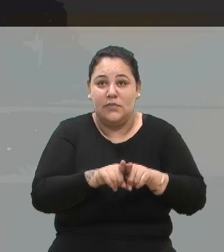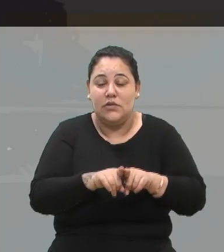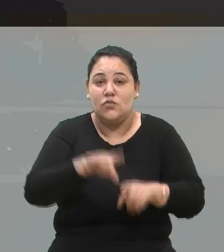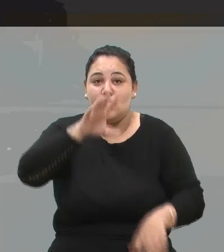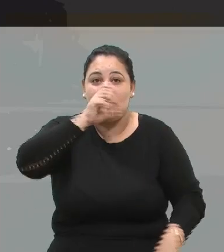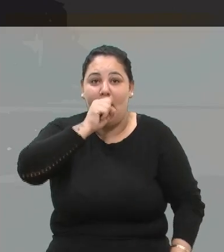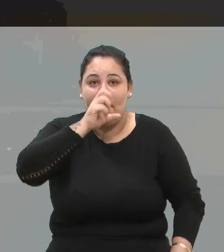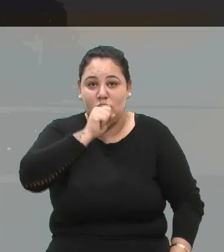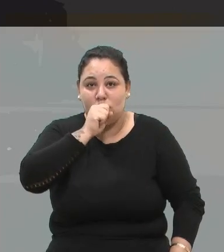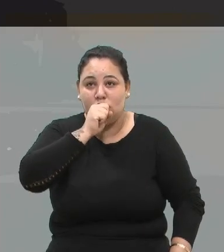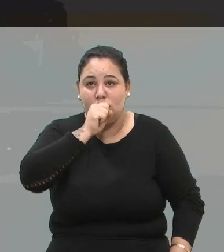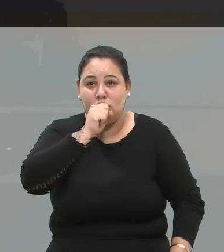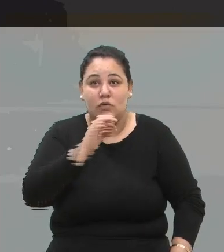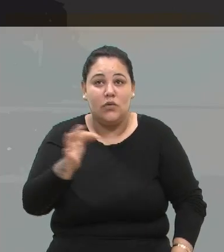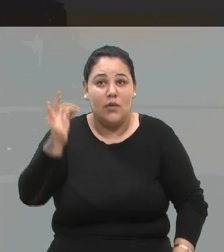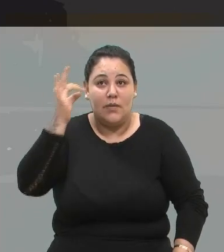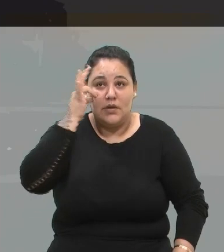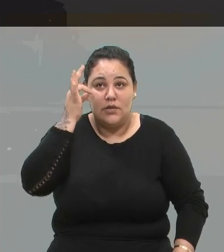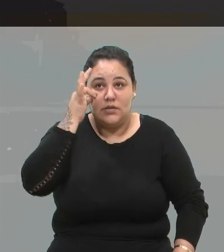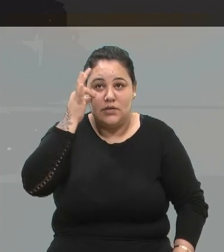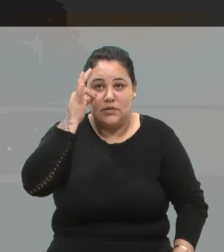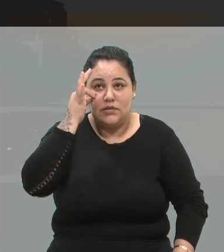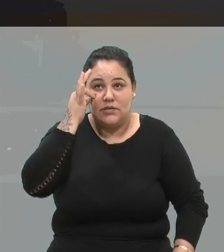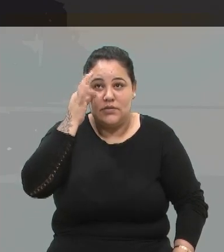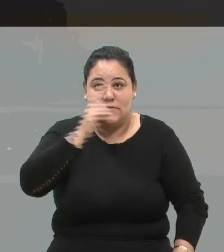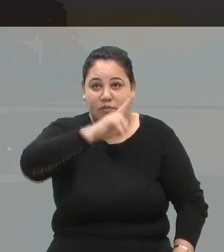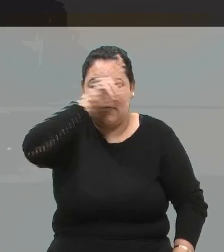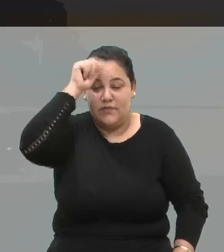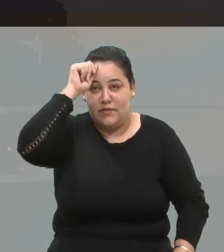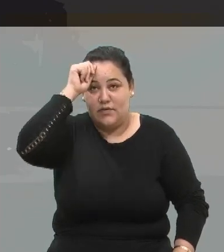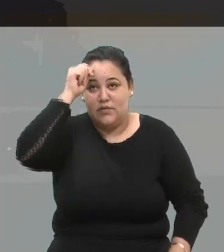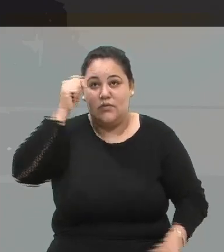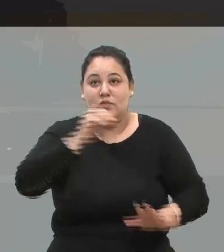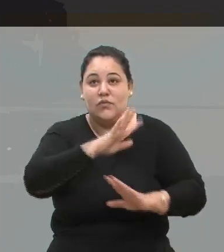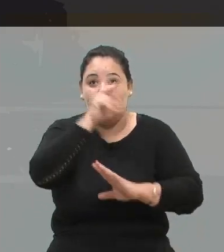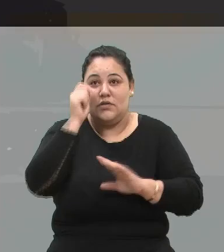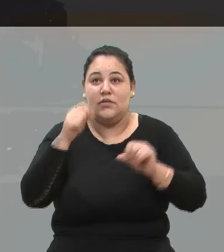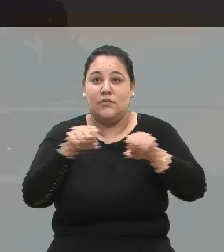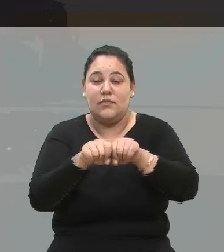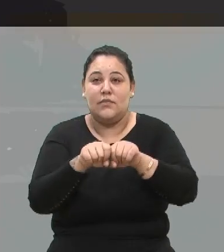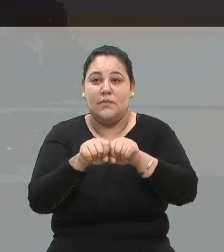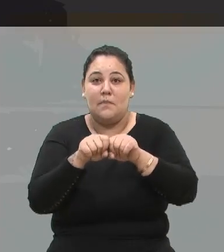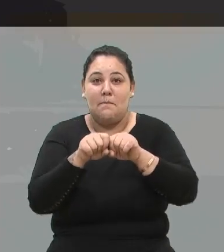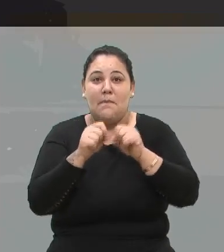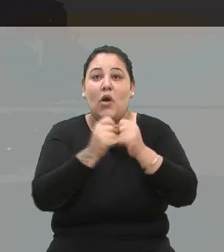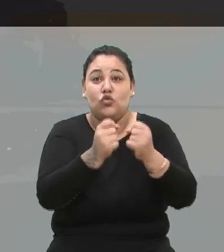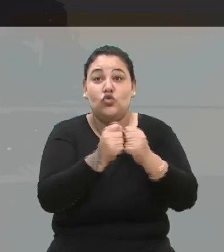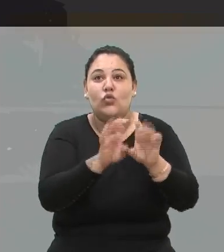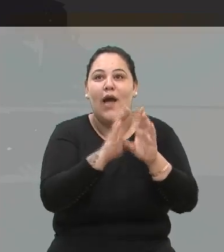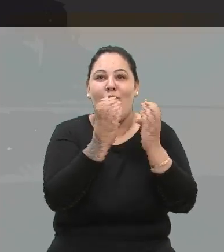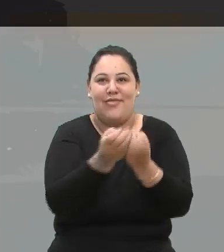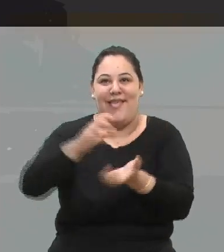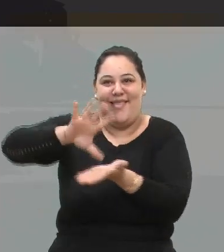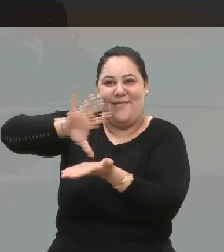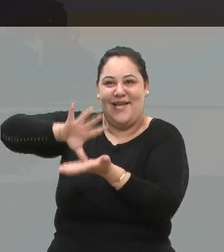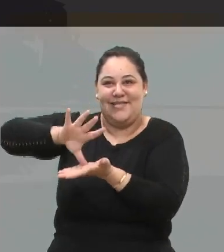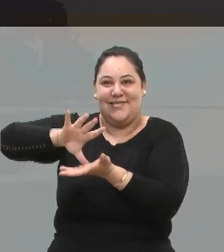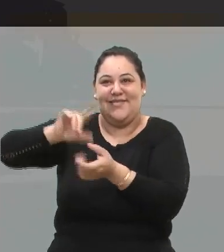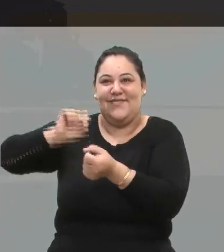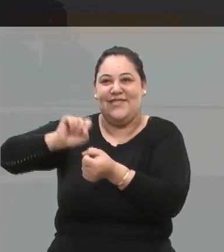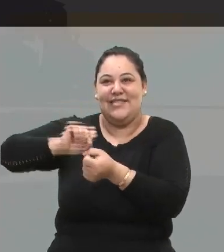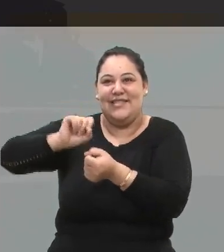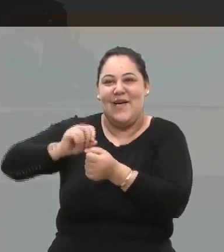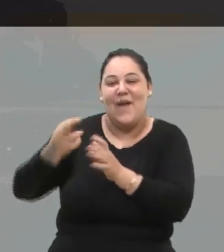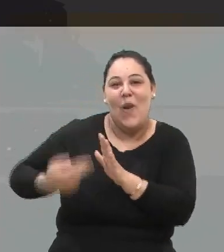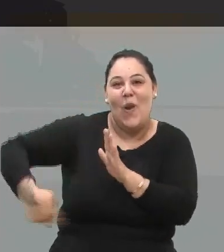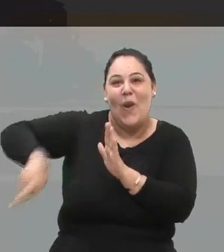sábado, com a presença do prefeito municipal, com a presença da comunidade na praça. Fizemos uma revitalização